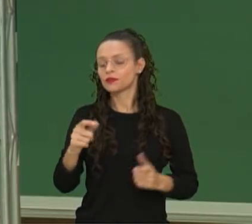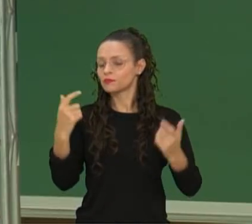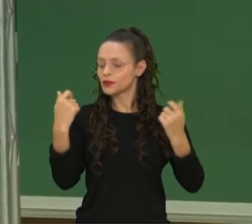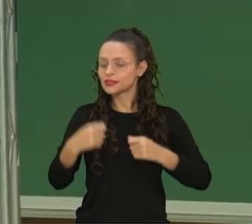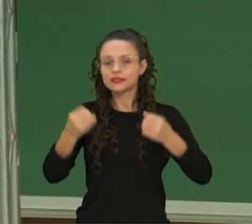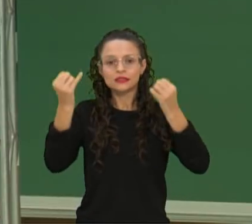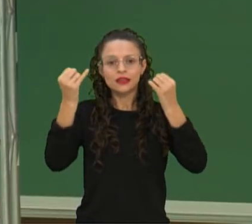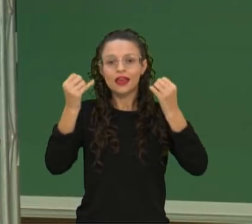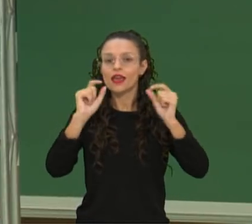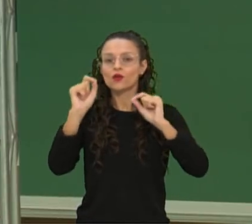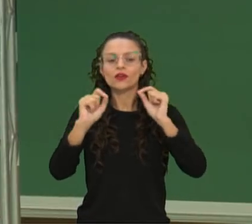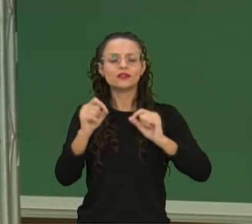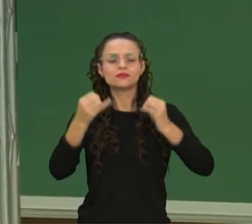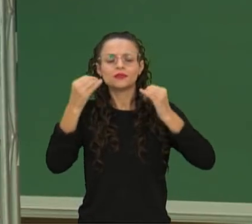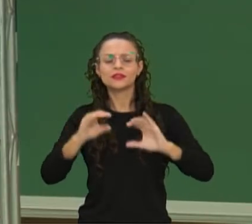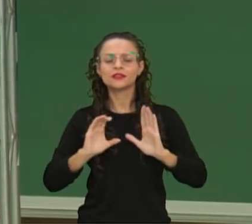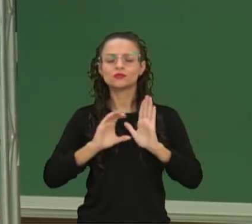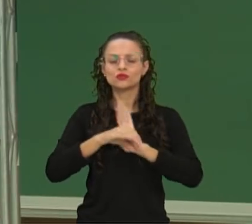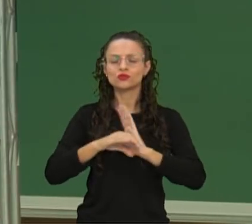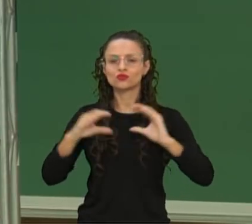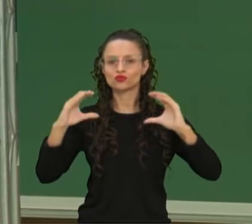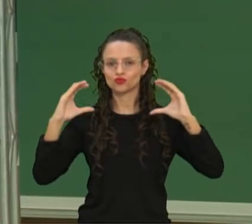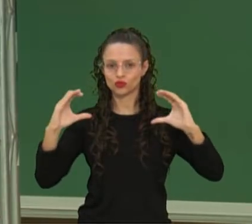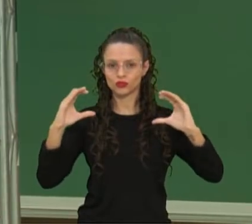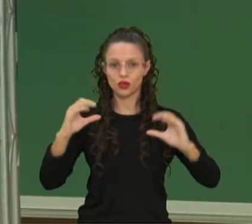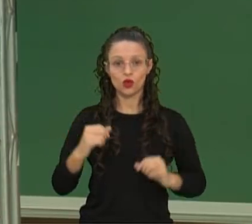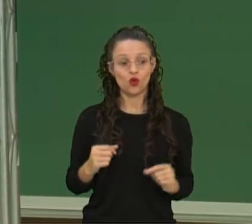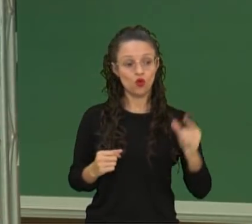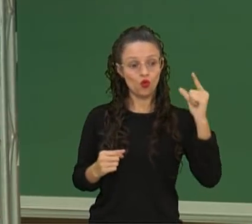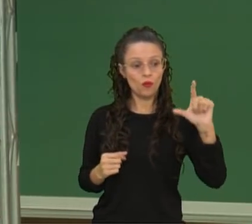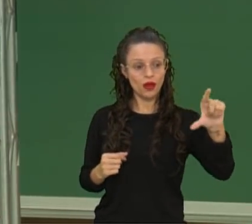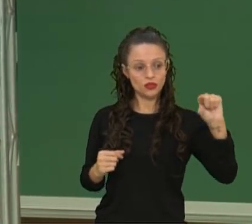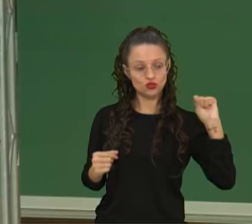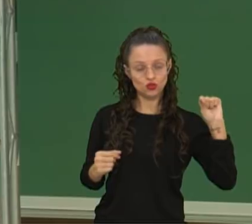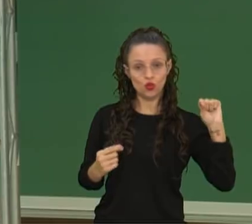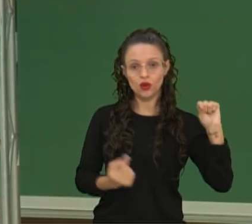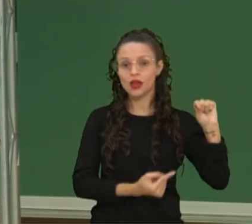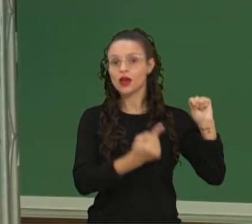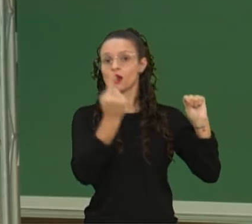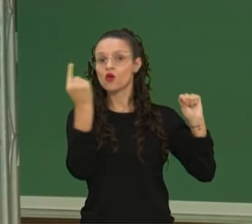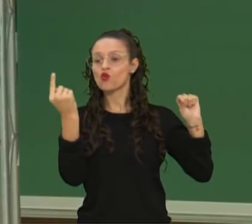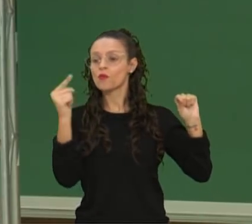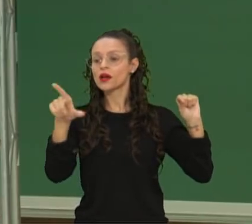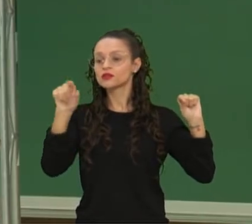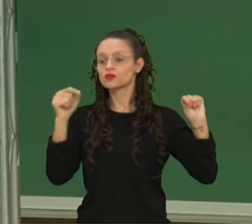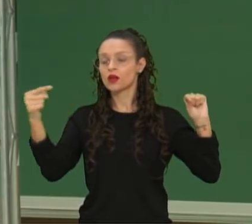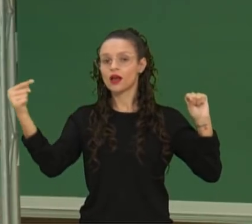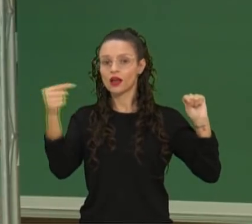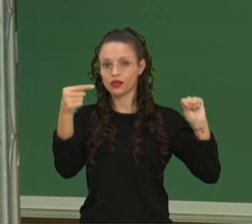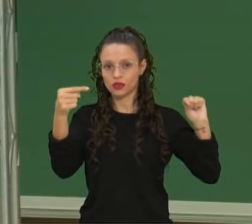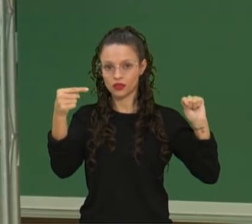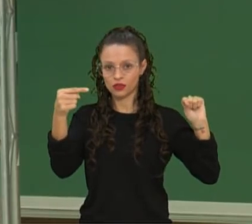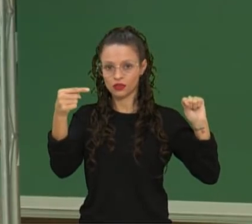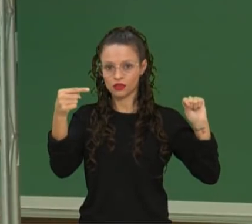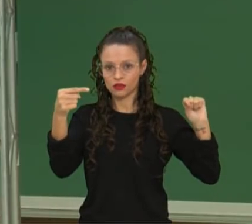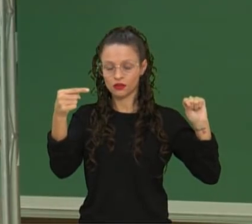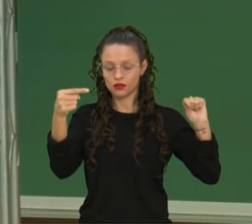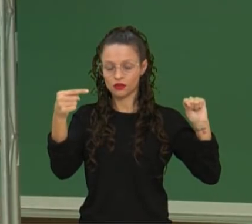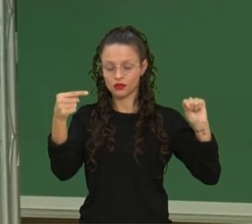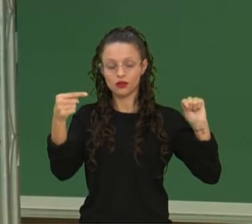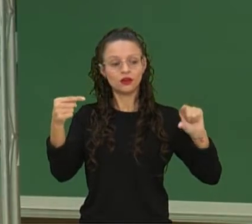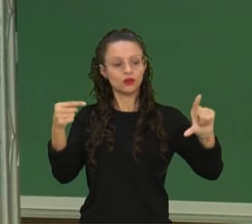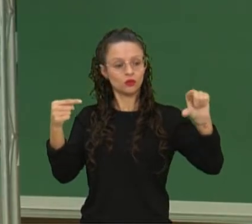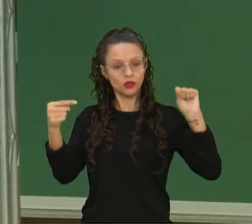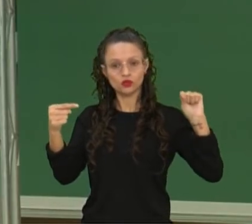minha função. Para cada escolha que eu tenho, eu posso ter uma única opção, né, no meu conjunto de